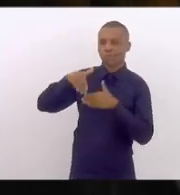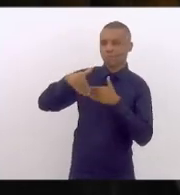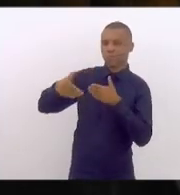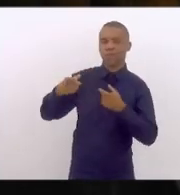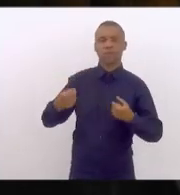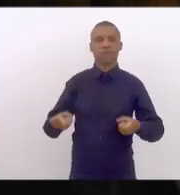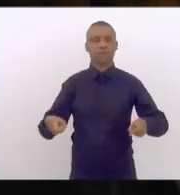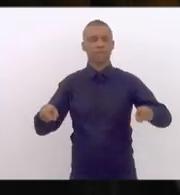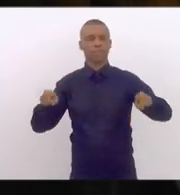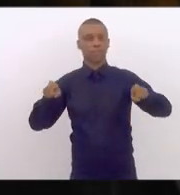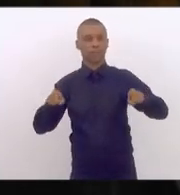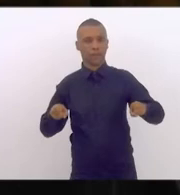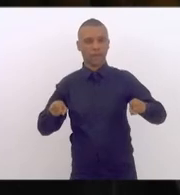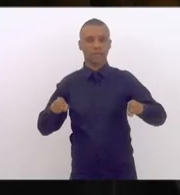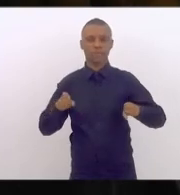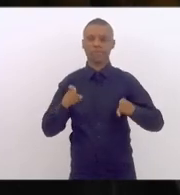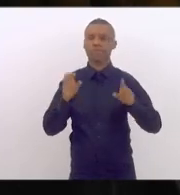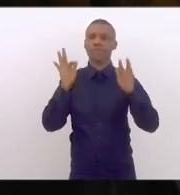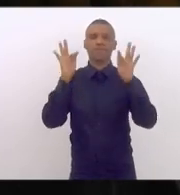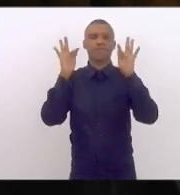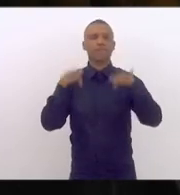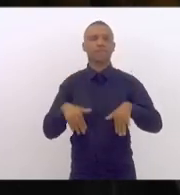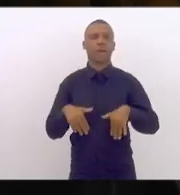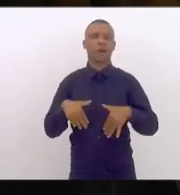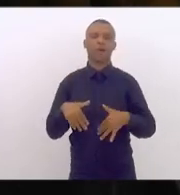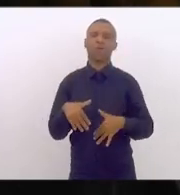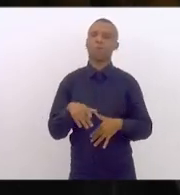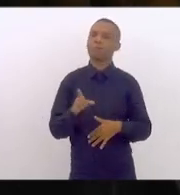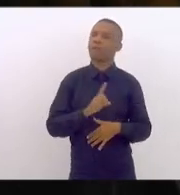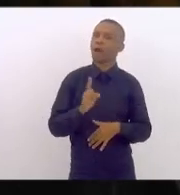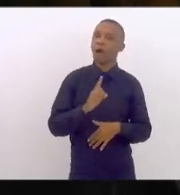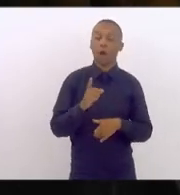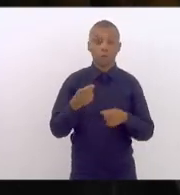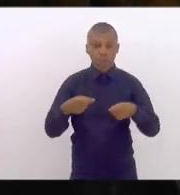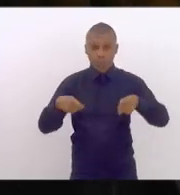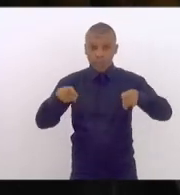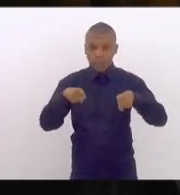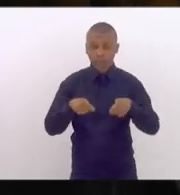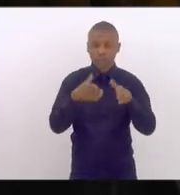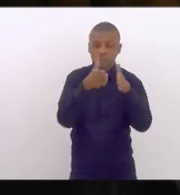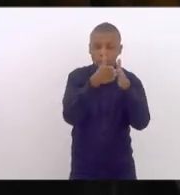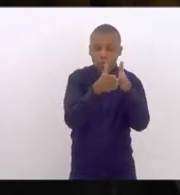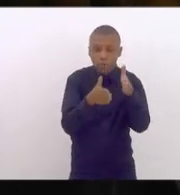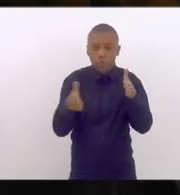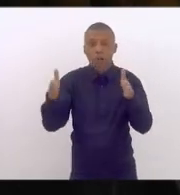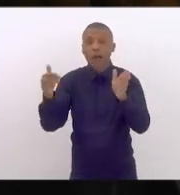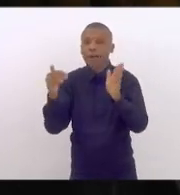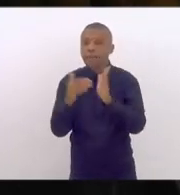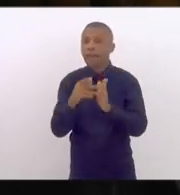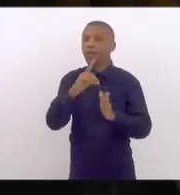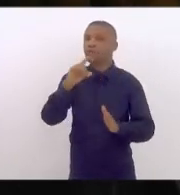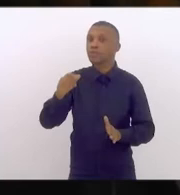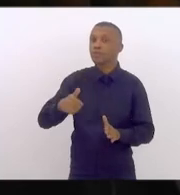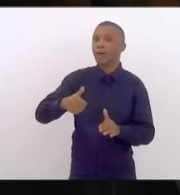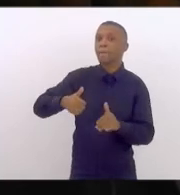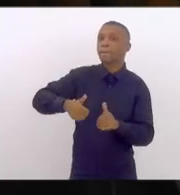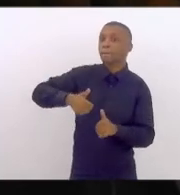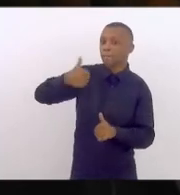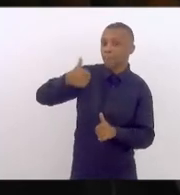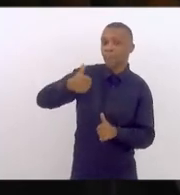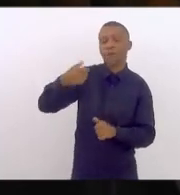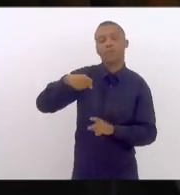mandato terminou os mandatos se estendem até primeiro de fevereiro